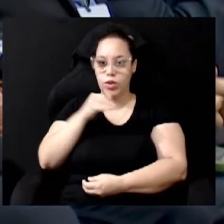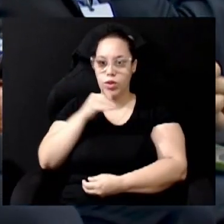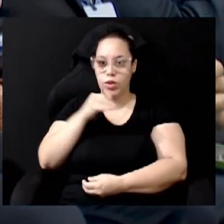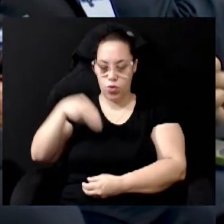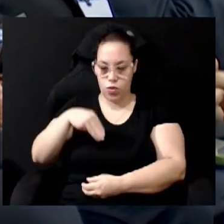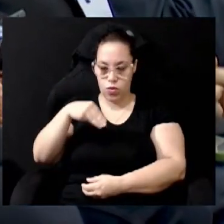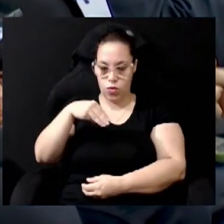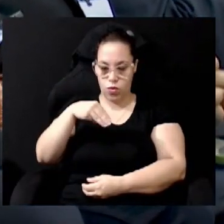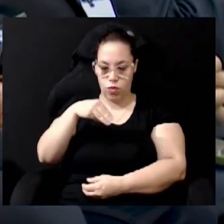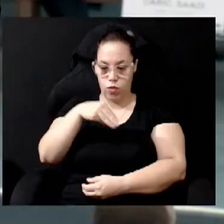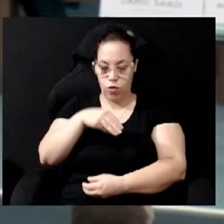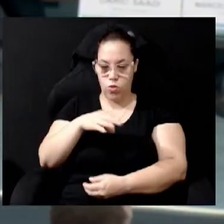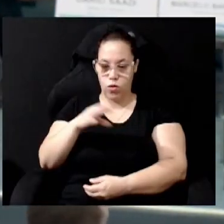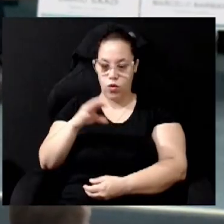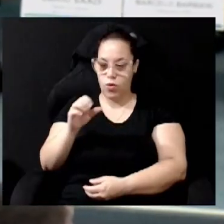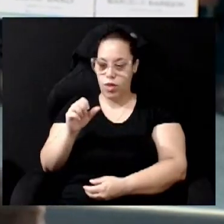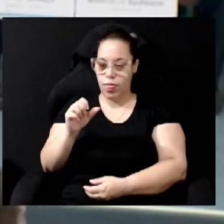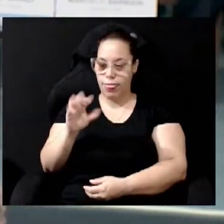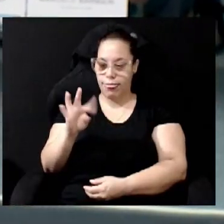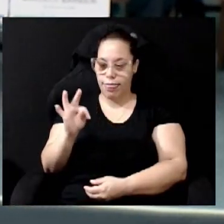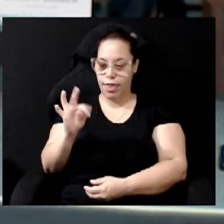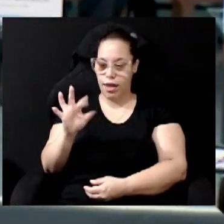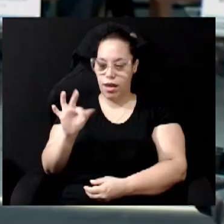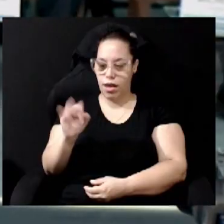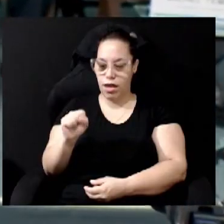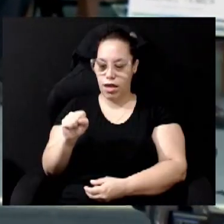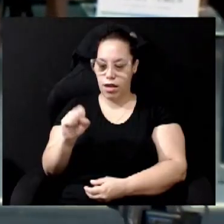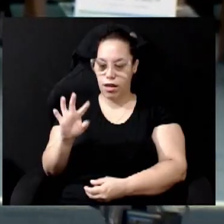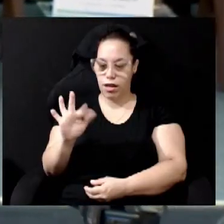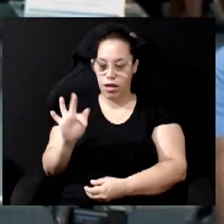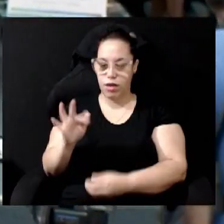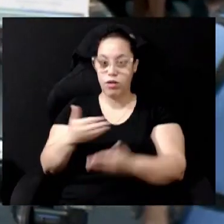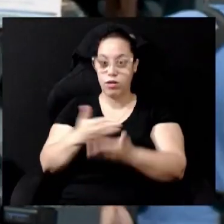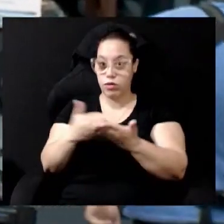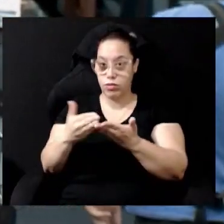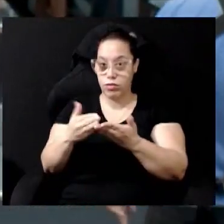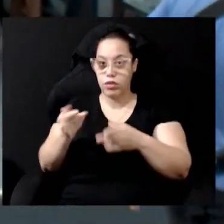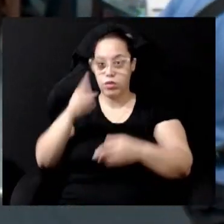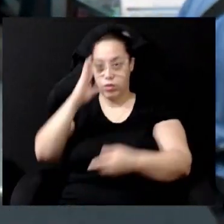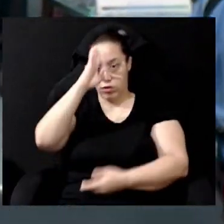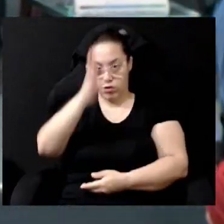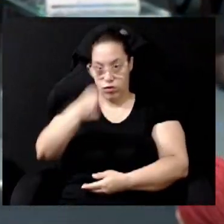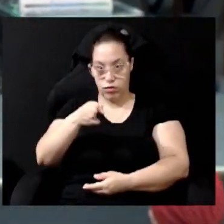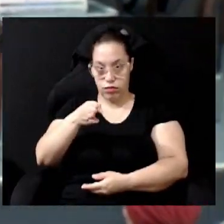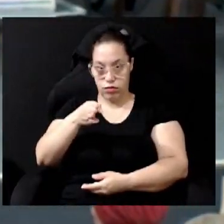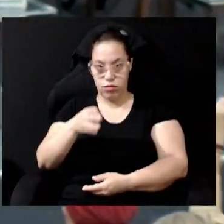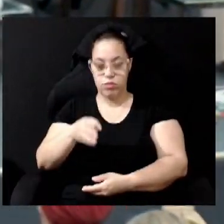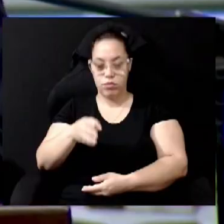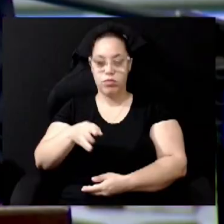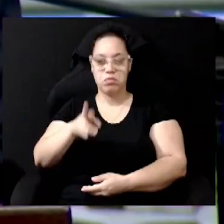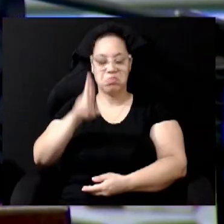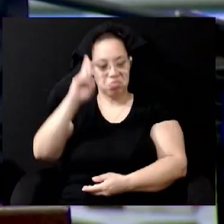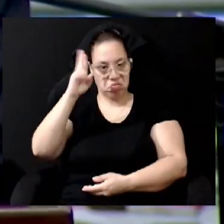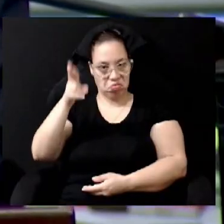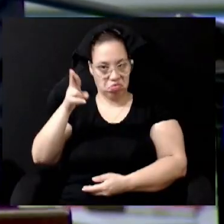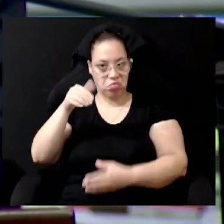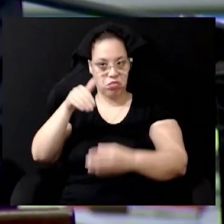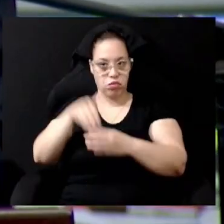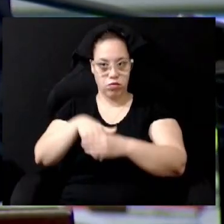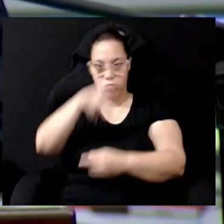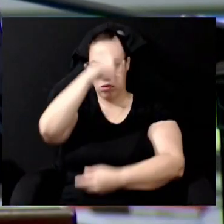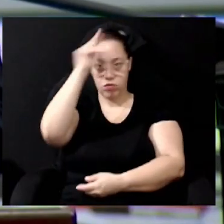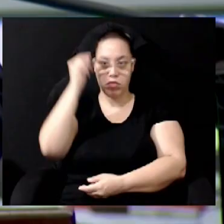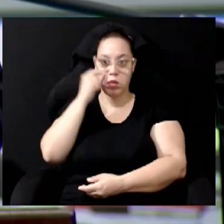Tribunal Federal, André Mendonça, que iniciou citando os principais deveres dos prefeitos eleitos. Cumprimento